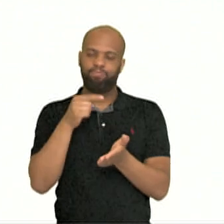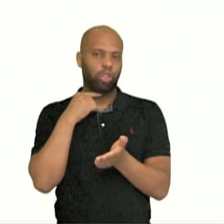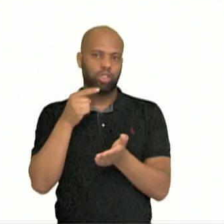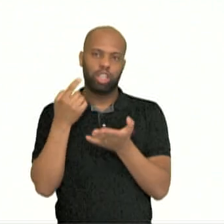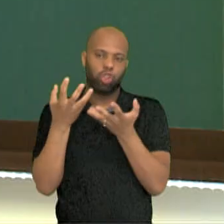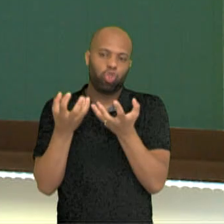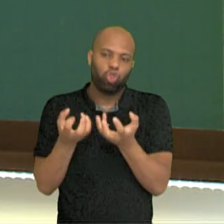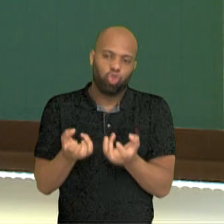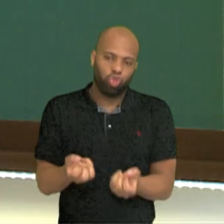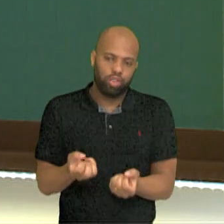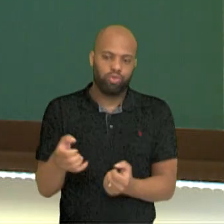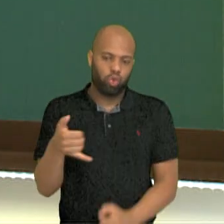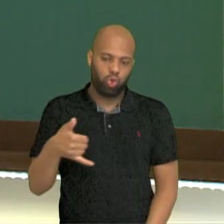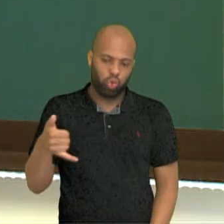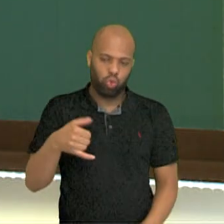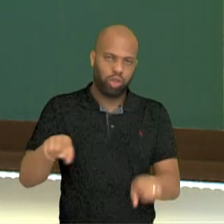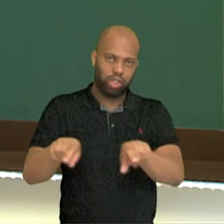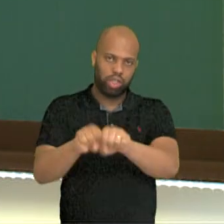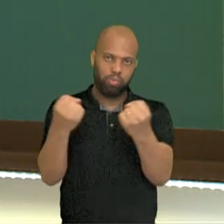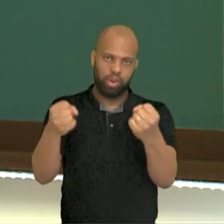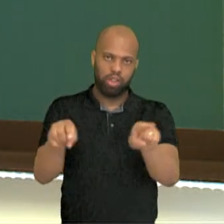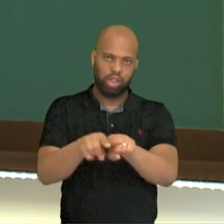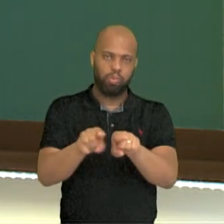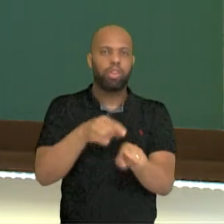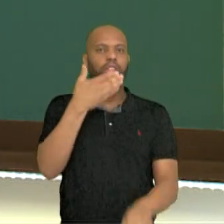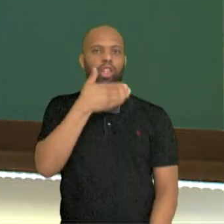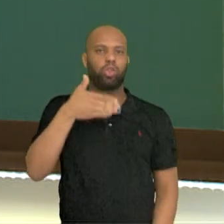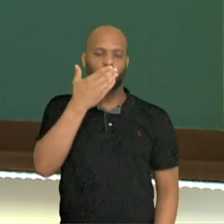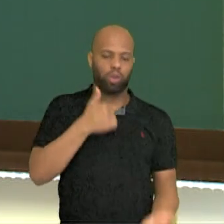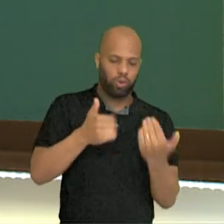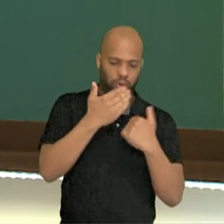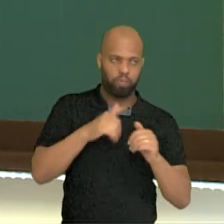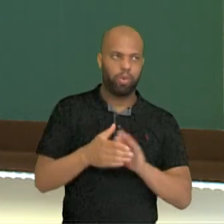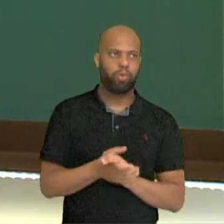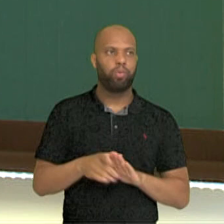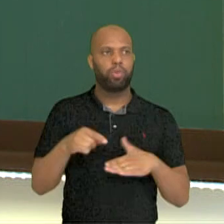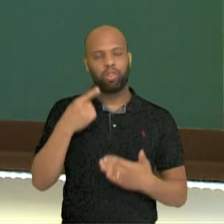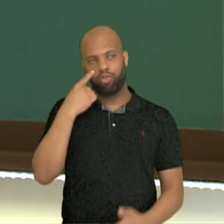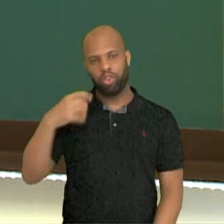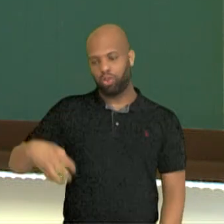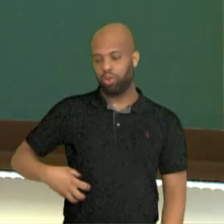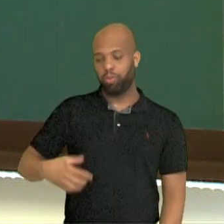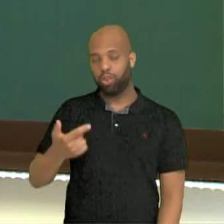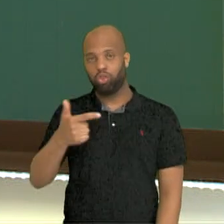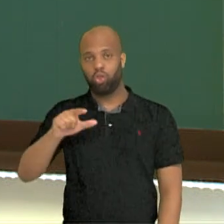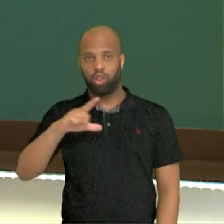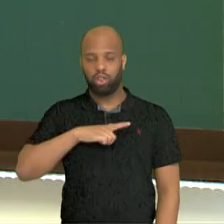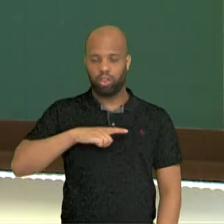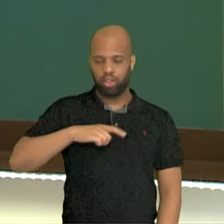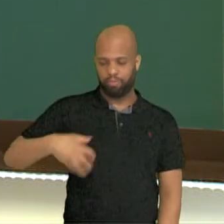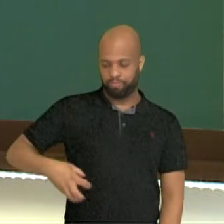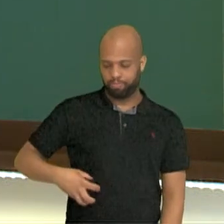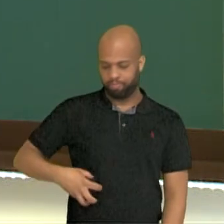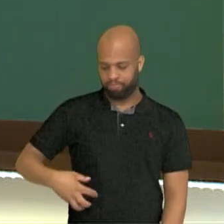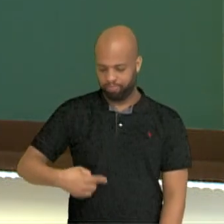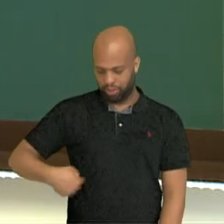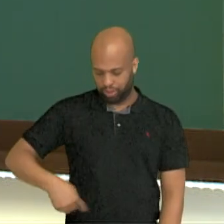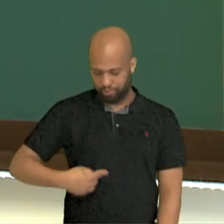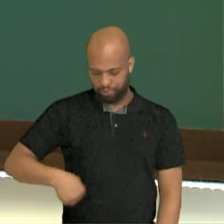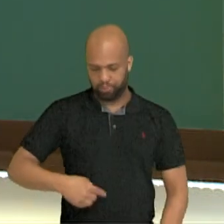de combater a gordura e os açúcares ingeridos. De novo, né, o pâncreas aqui entre o baço e o intestino